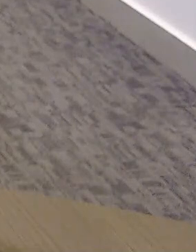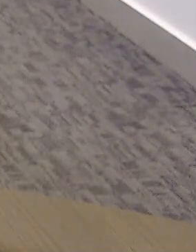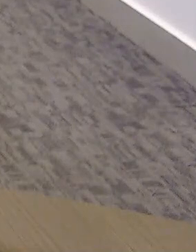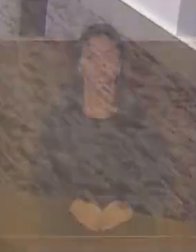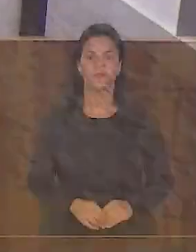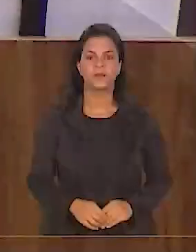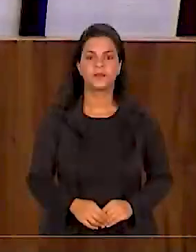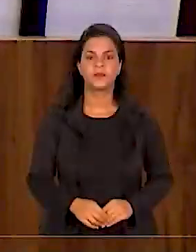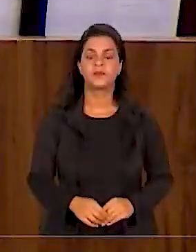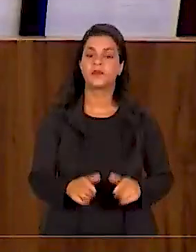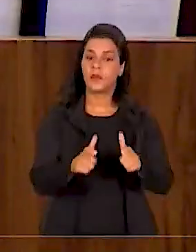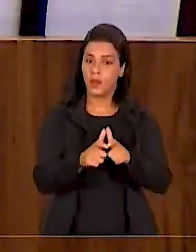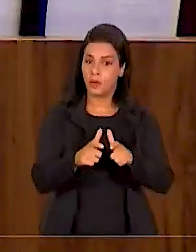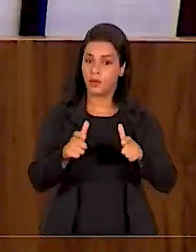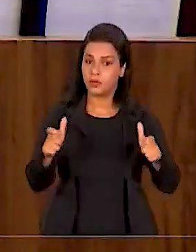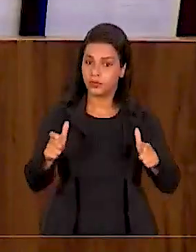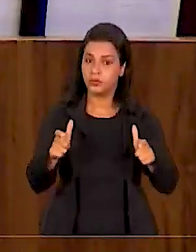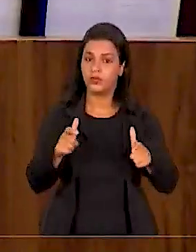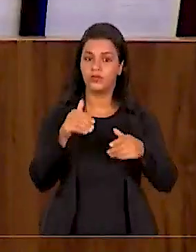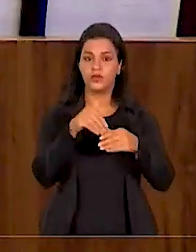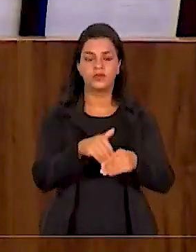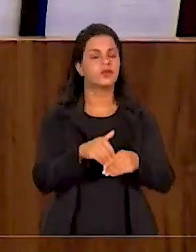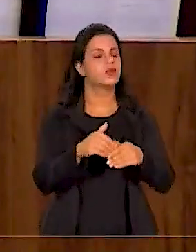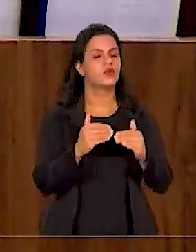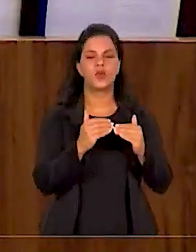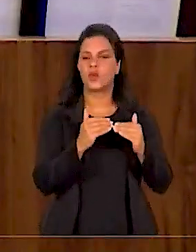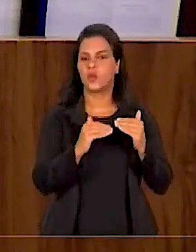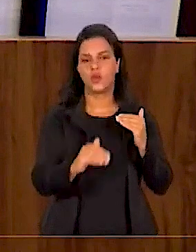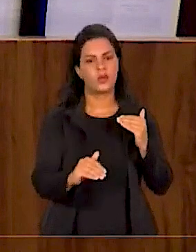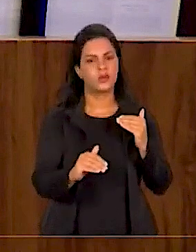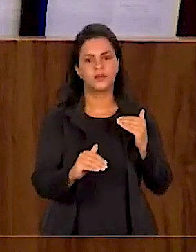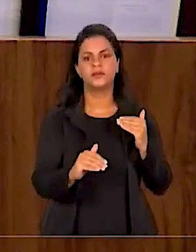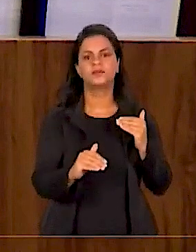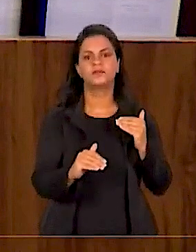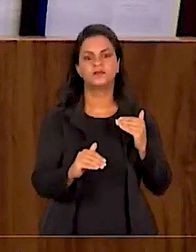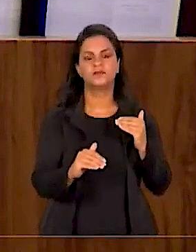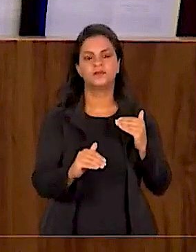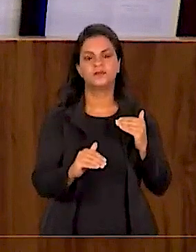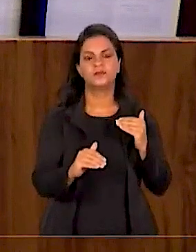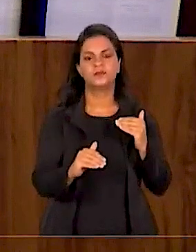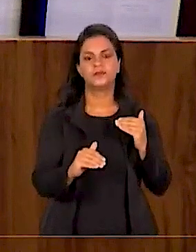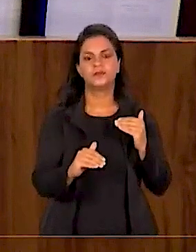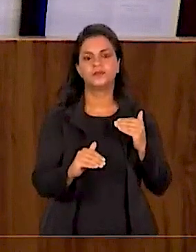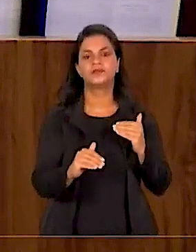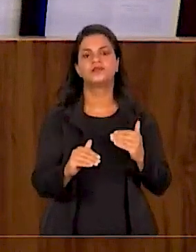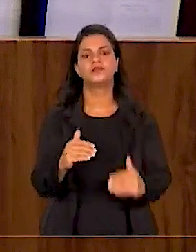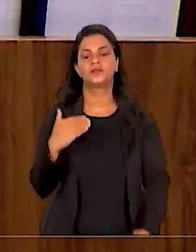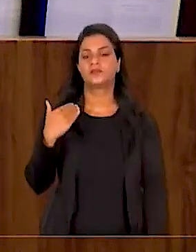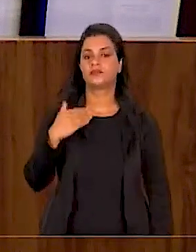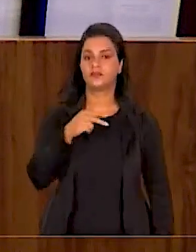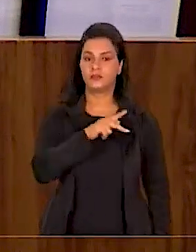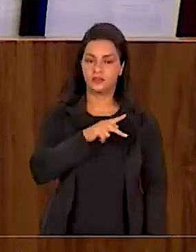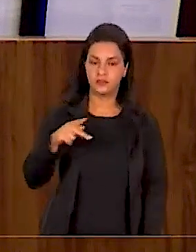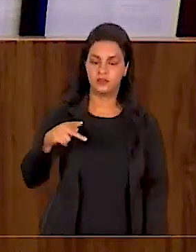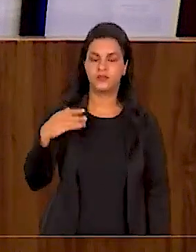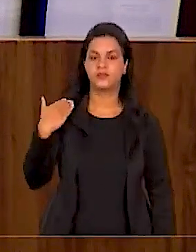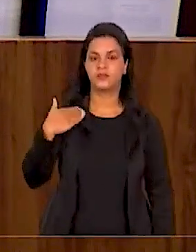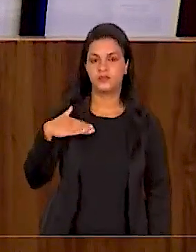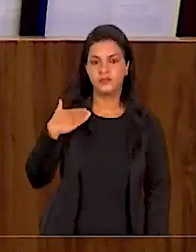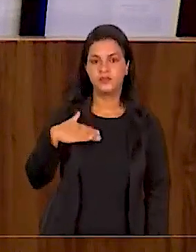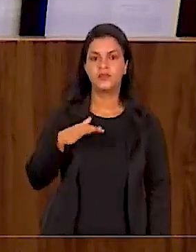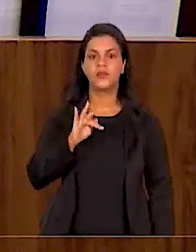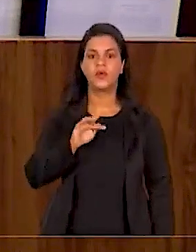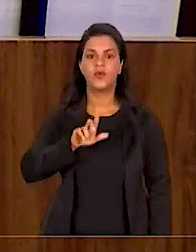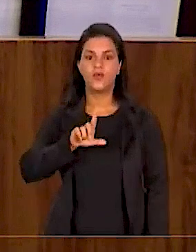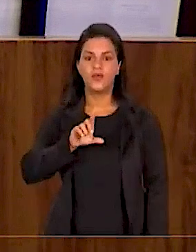Tribunal Superior Eleitoral decidiu que candidatos a prefeito, vice-prefeito e vereador poderão utilizar nomes de urna que contenham